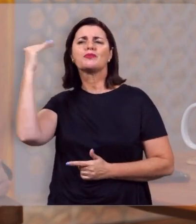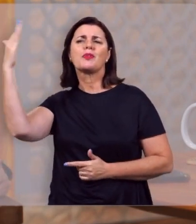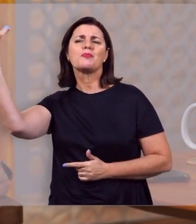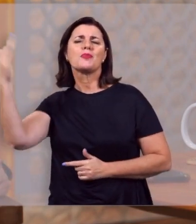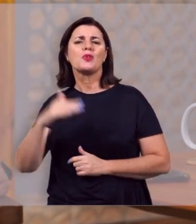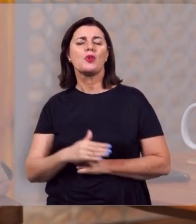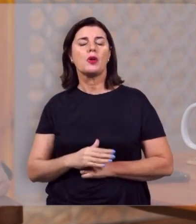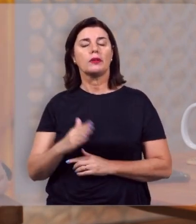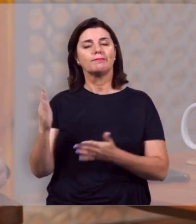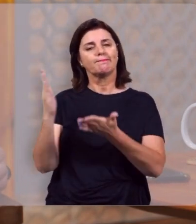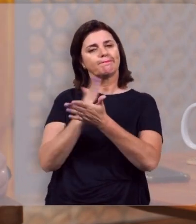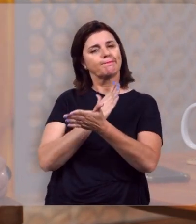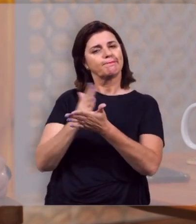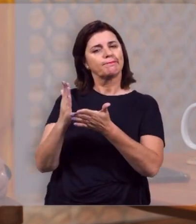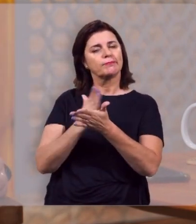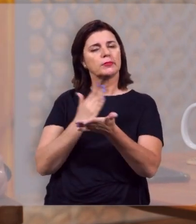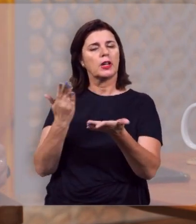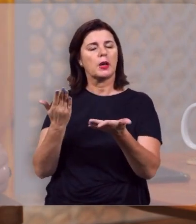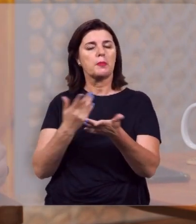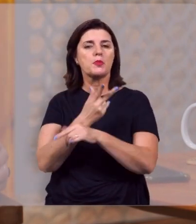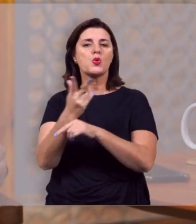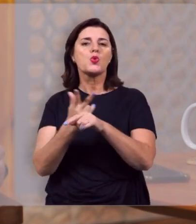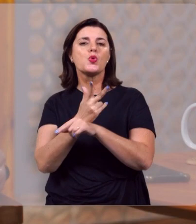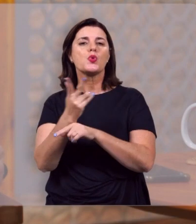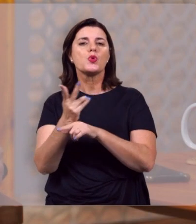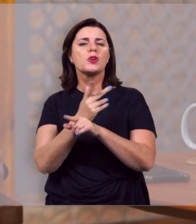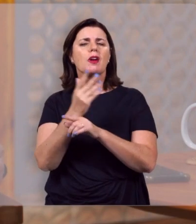sucesso, muitas vezes buscamos